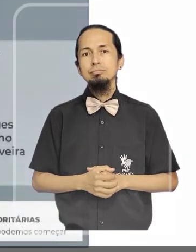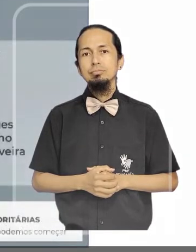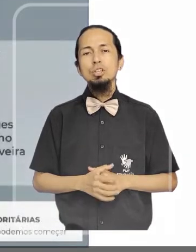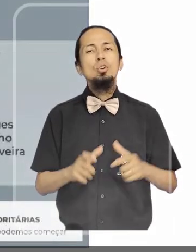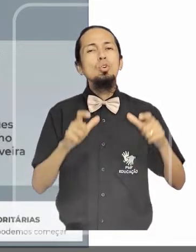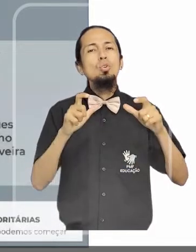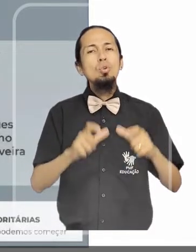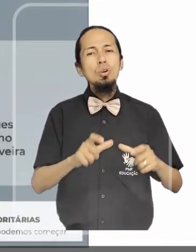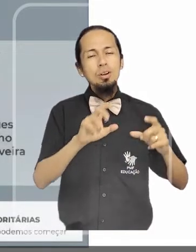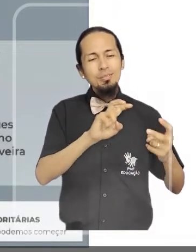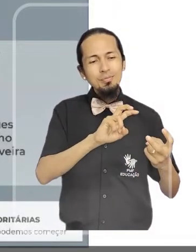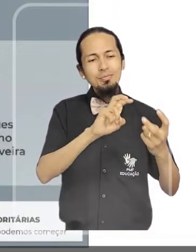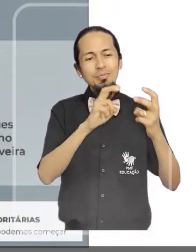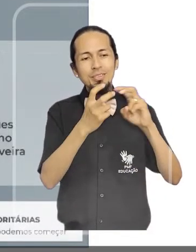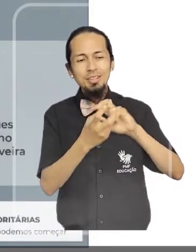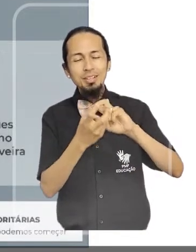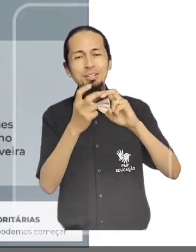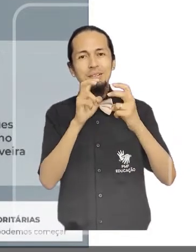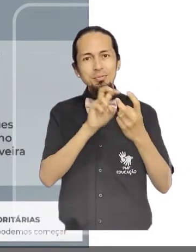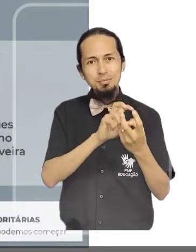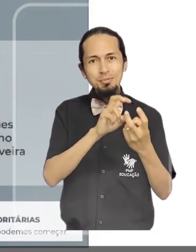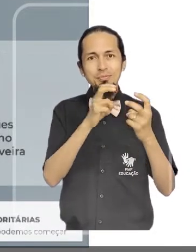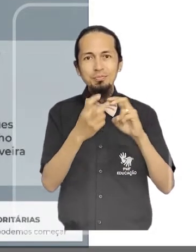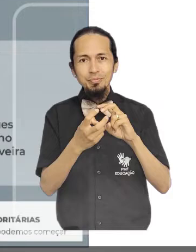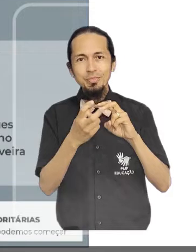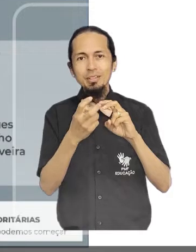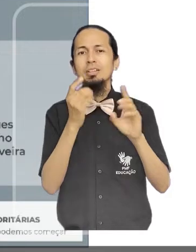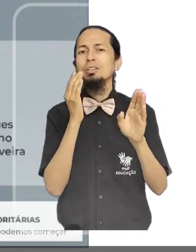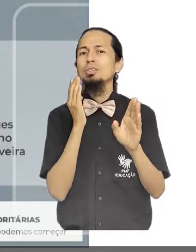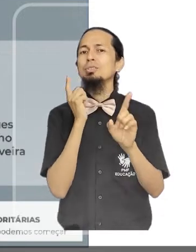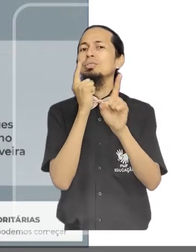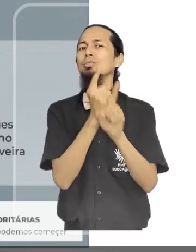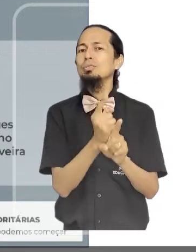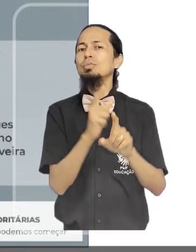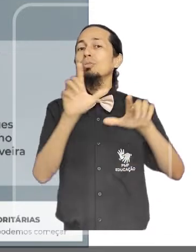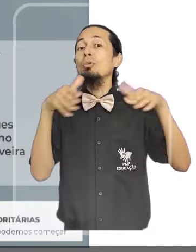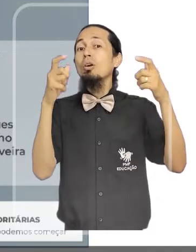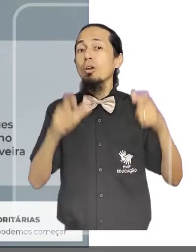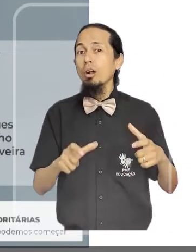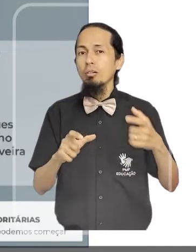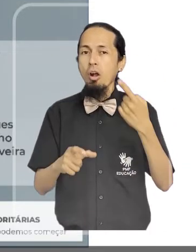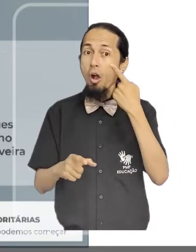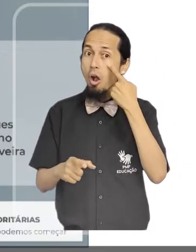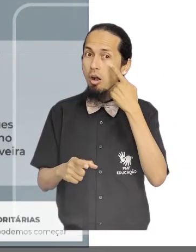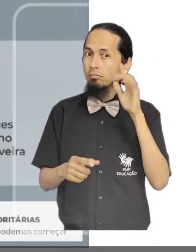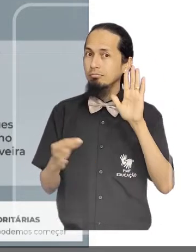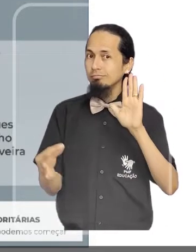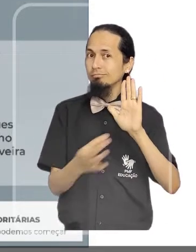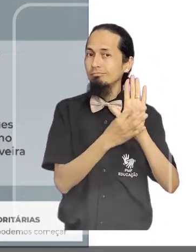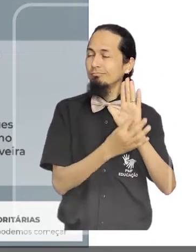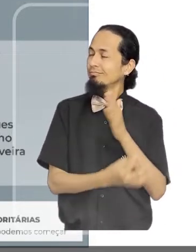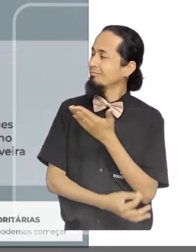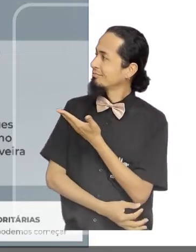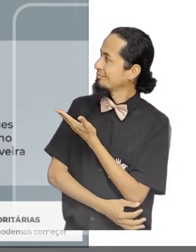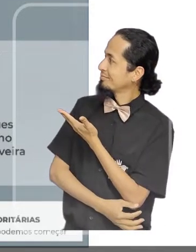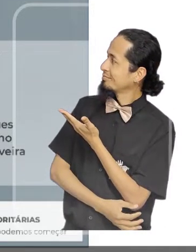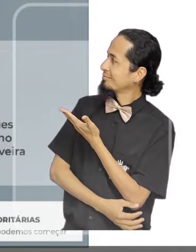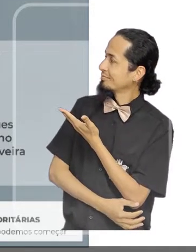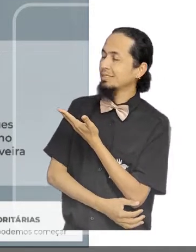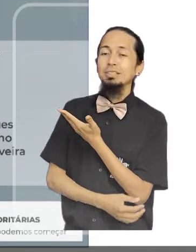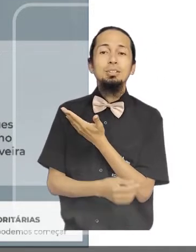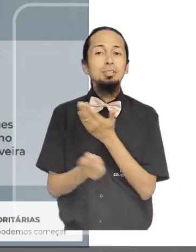Na localidade de Capoeiras foram identificados os seguintes locais mostrados neste mapa